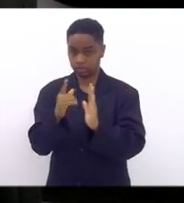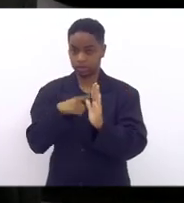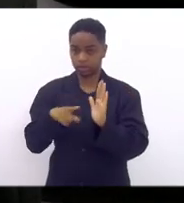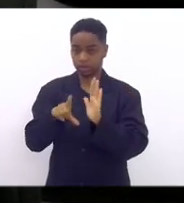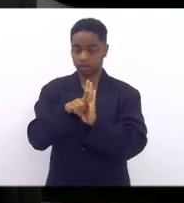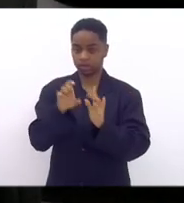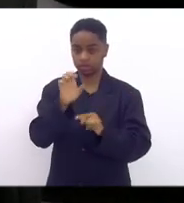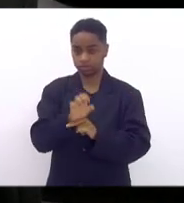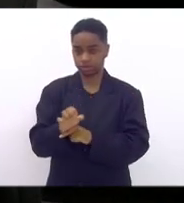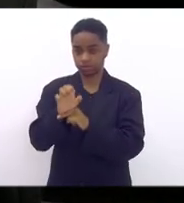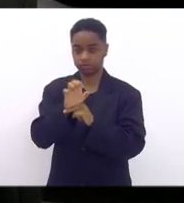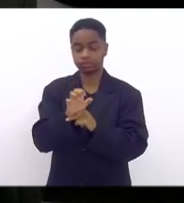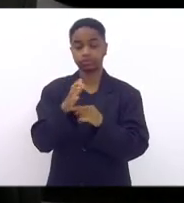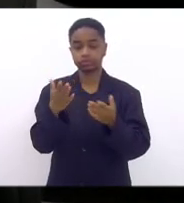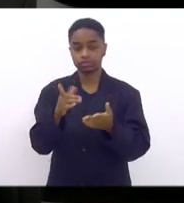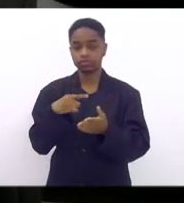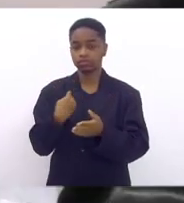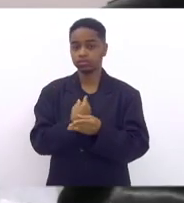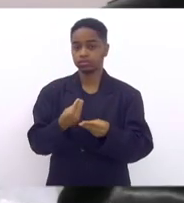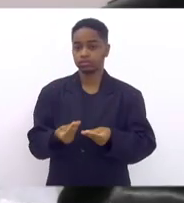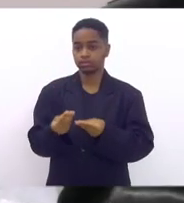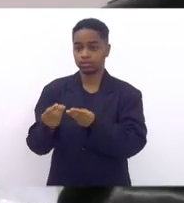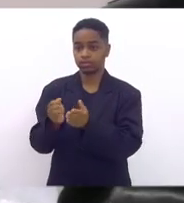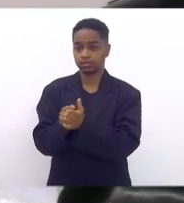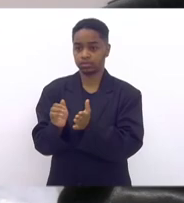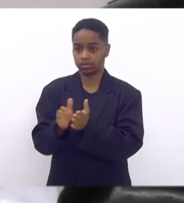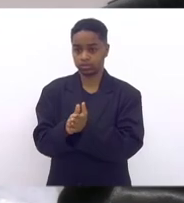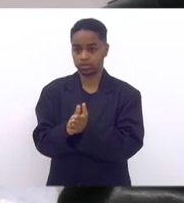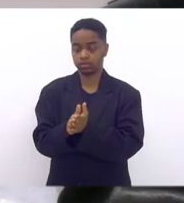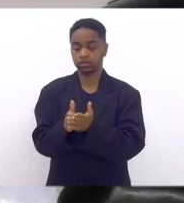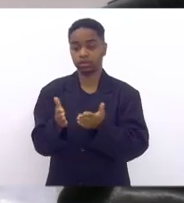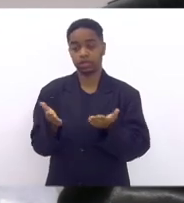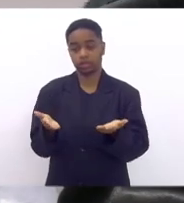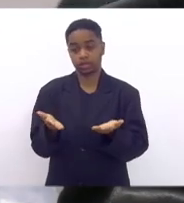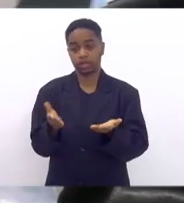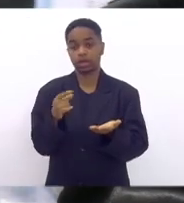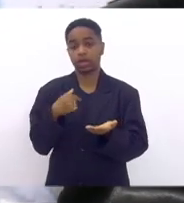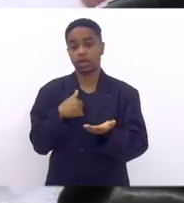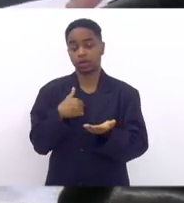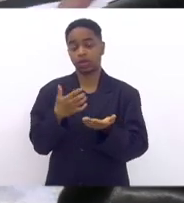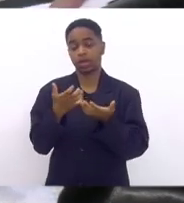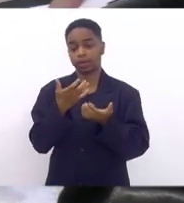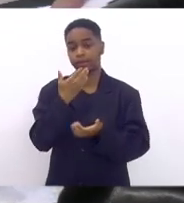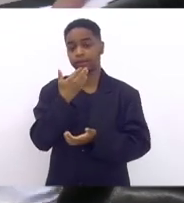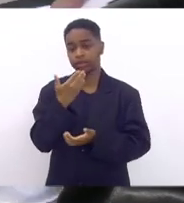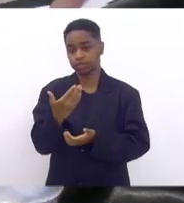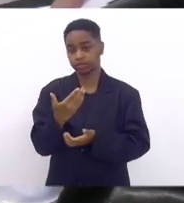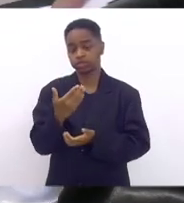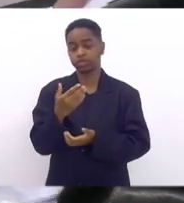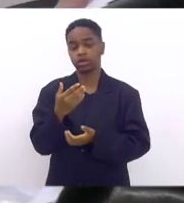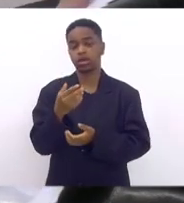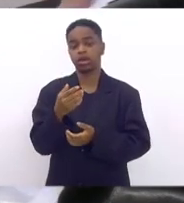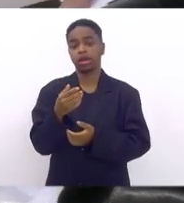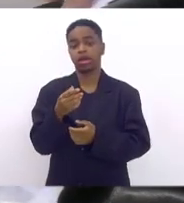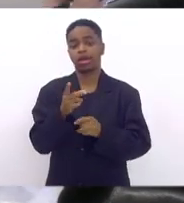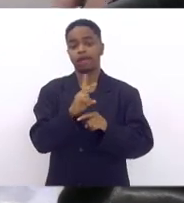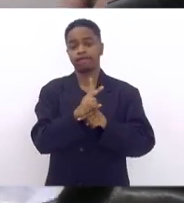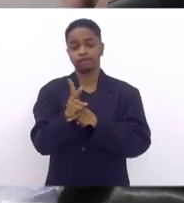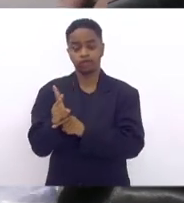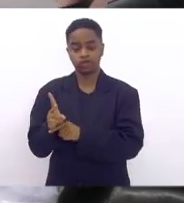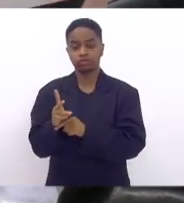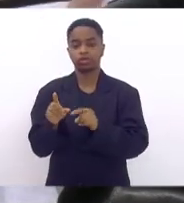então a gente fica notifica m i solicitar do presidente aqui que solicitasse do inia essas vistorias as as